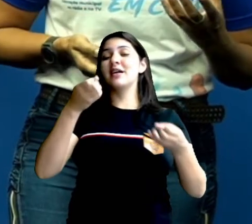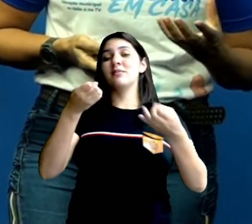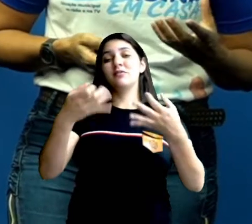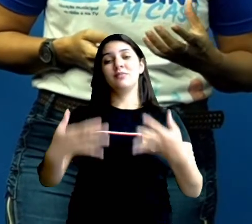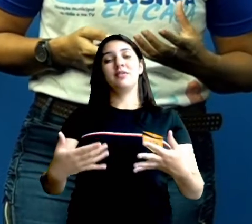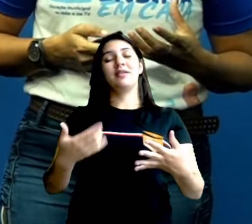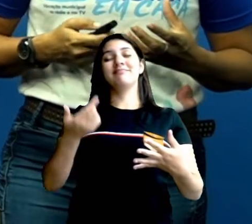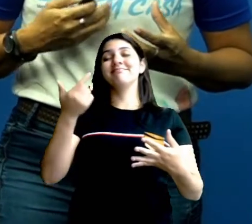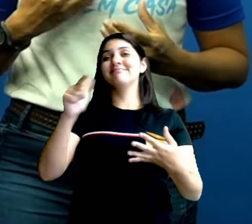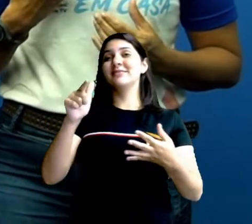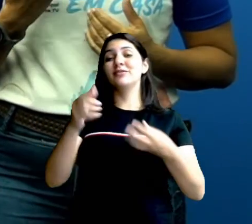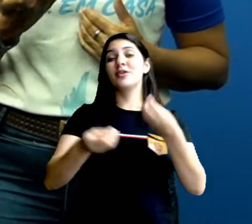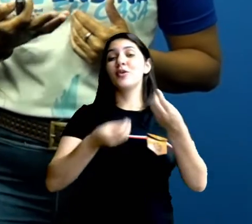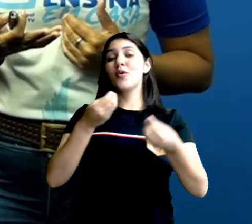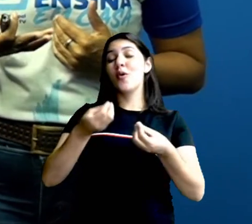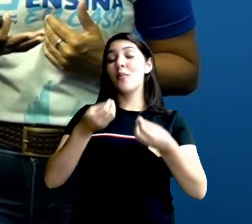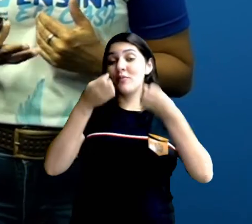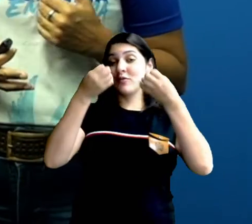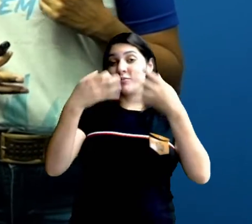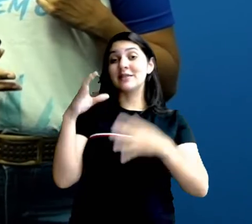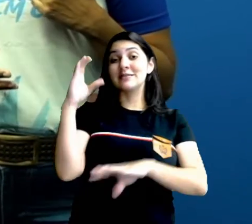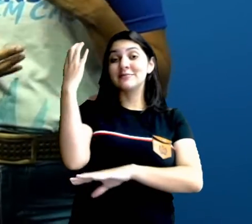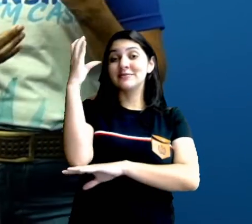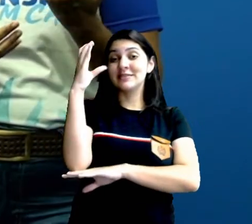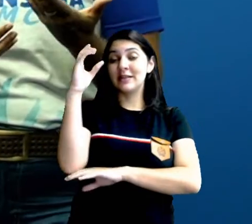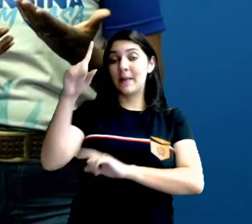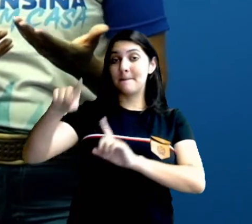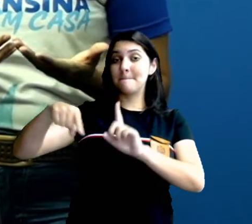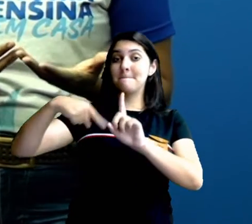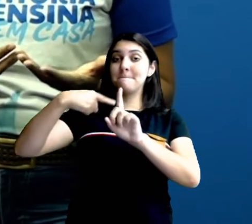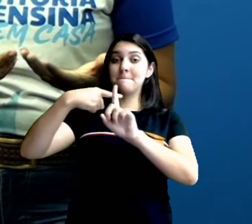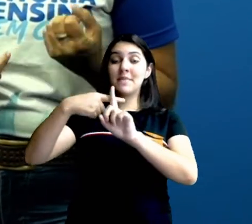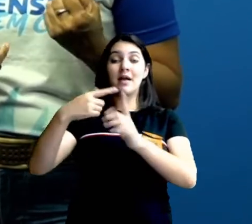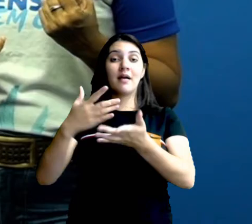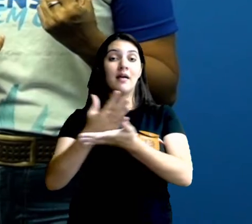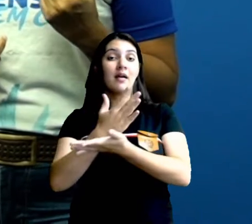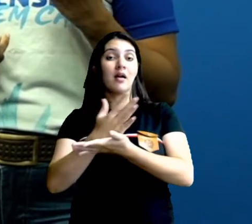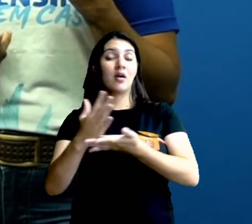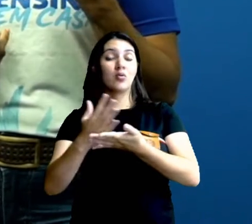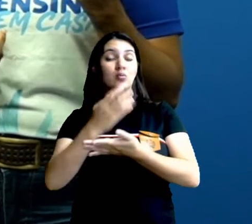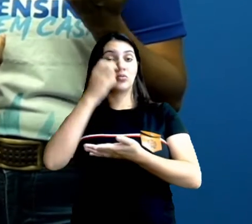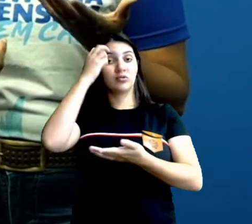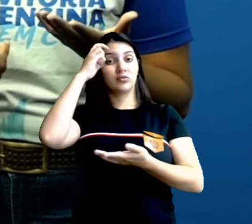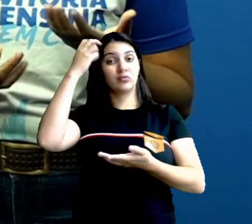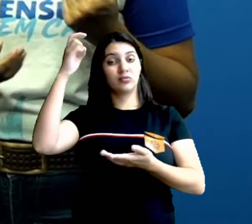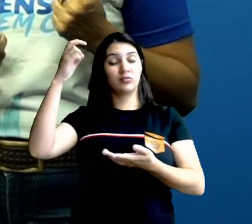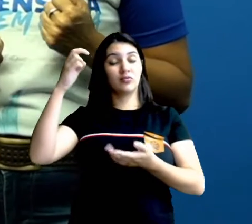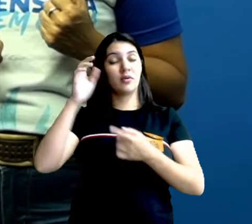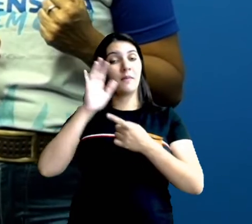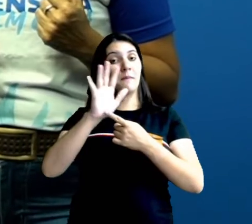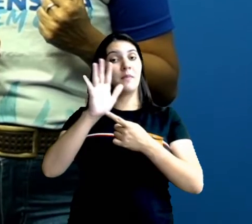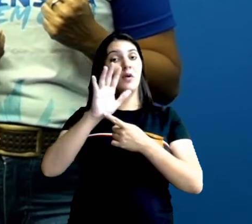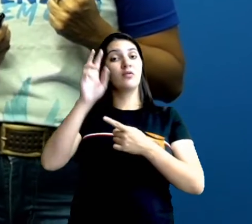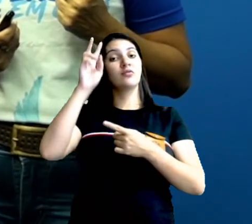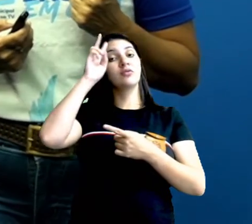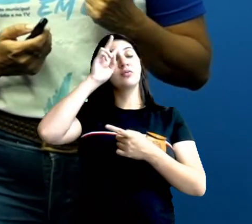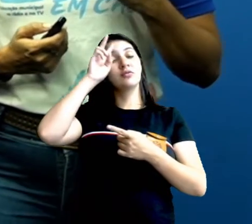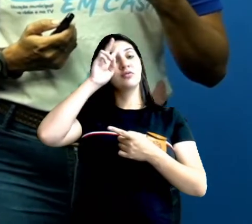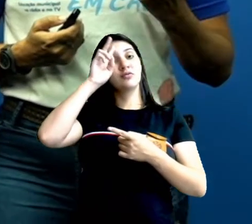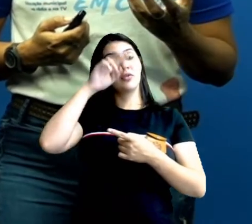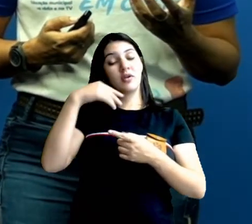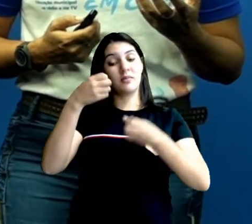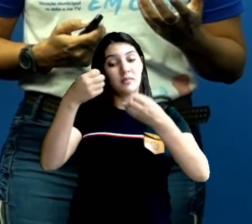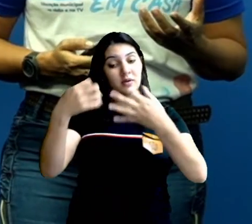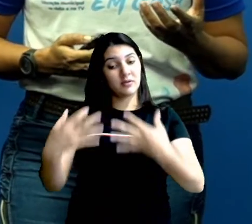explicação científica, mas algumas culturas, eles apresentam histórias